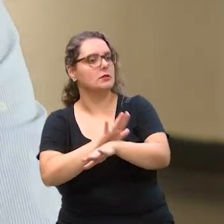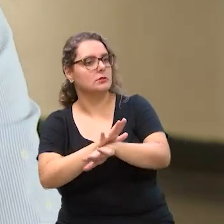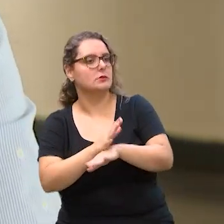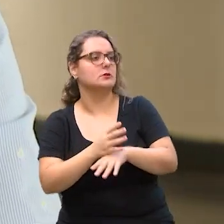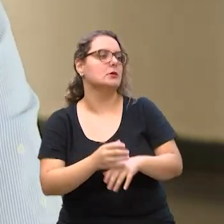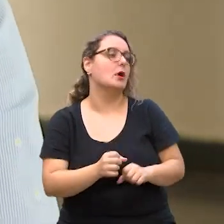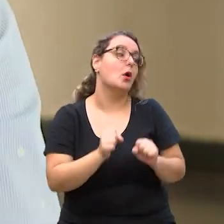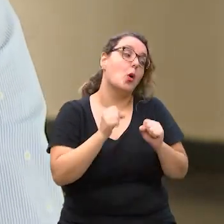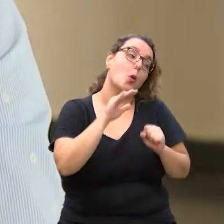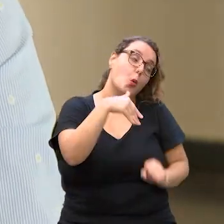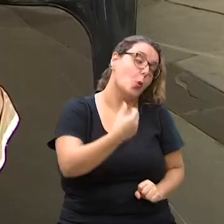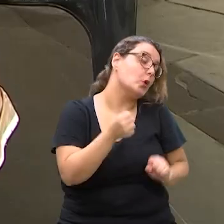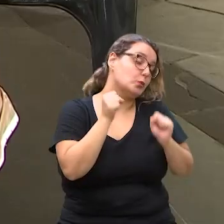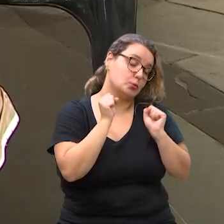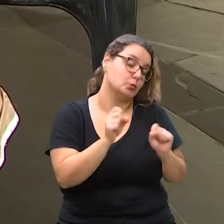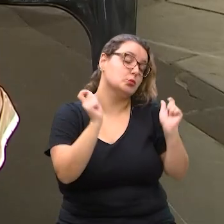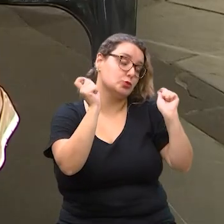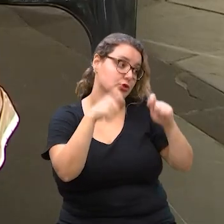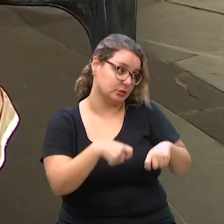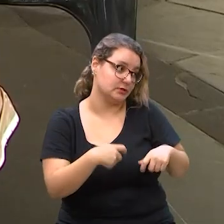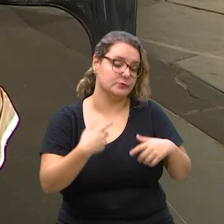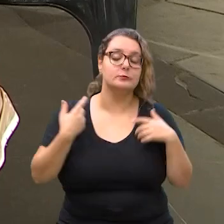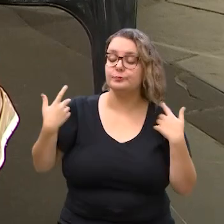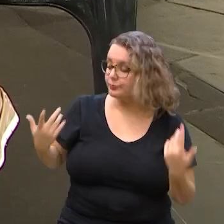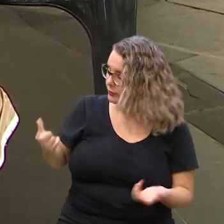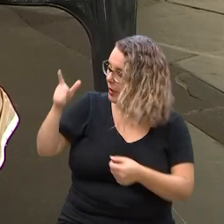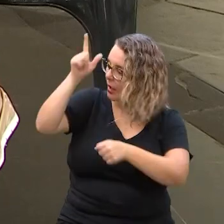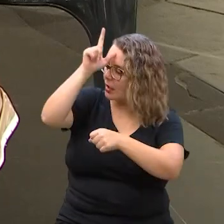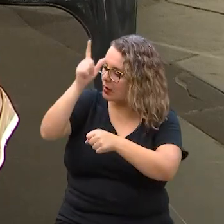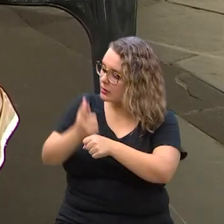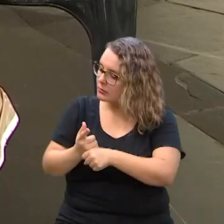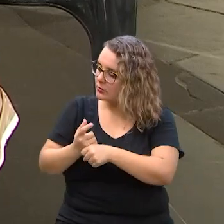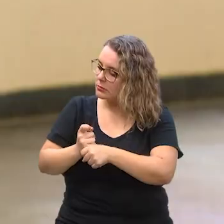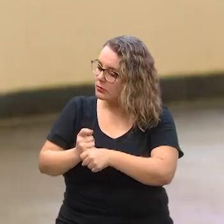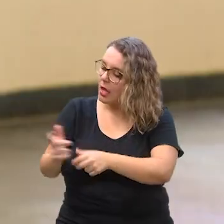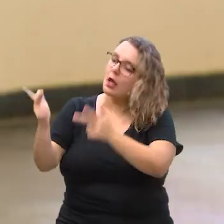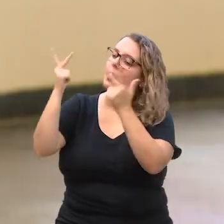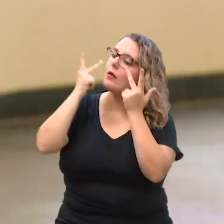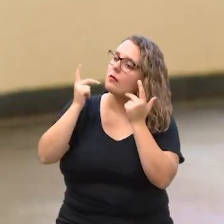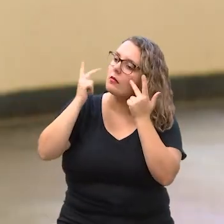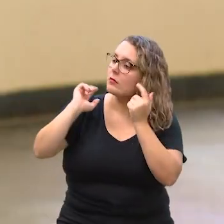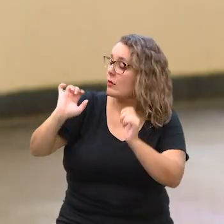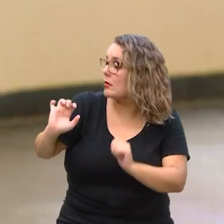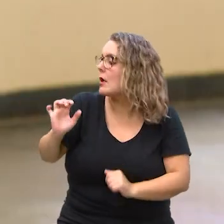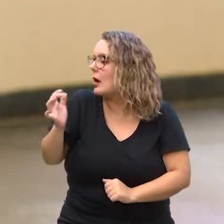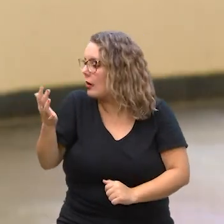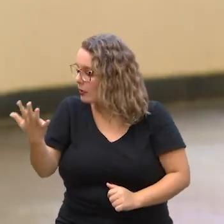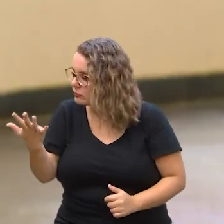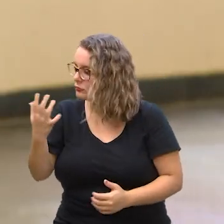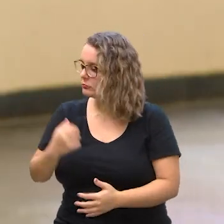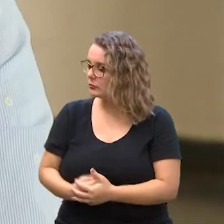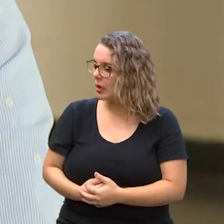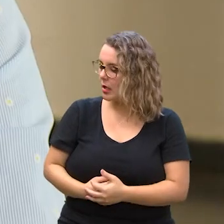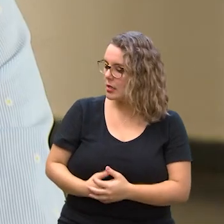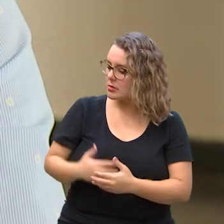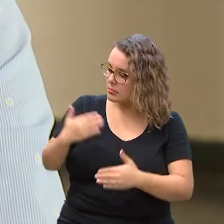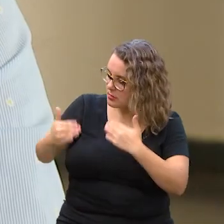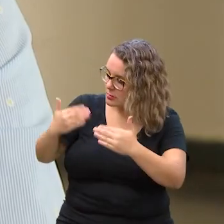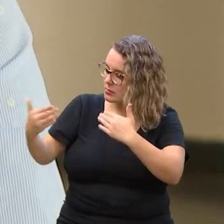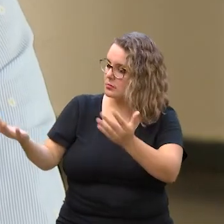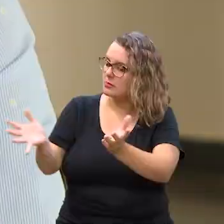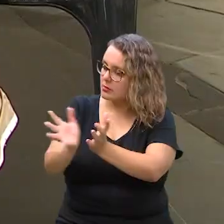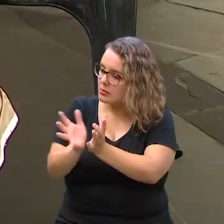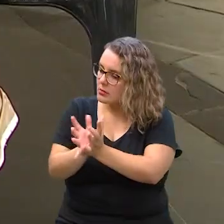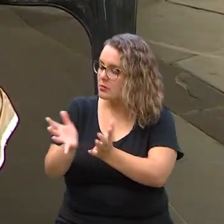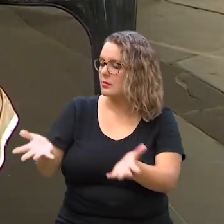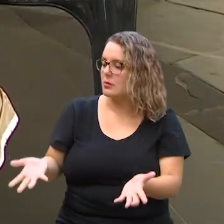na medida do possível. Você falou que a liderança, ela surge de uma forma natural, conforme a pessoa ela se desenvolve com o